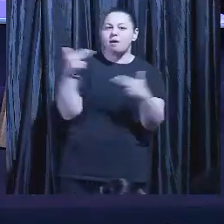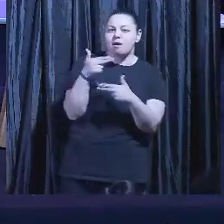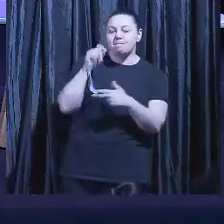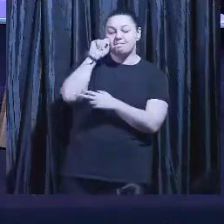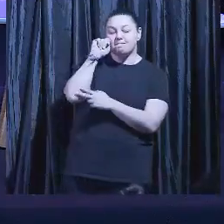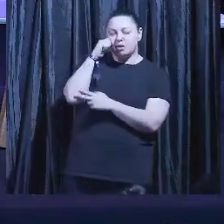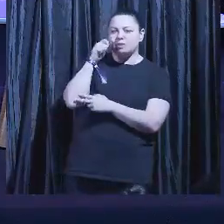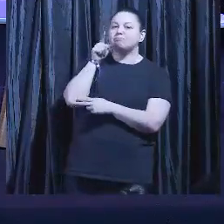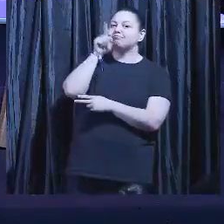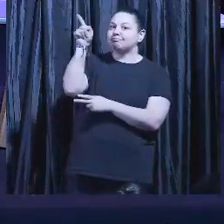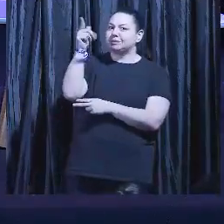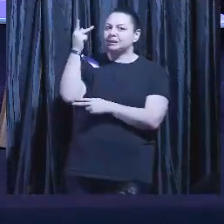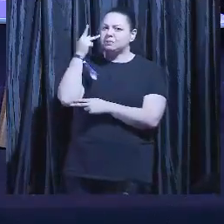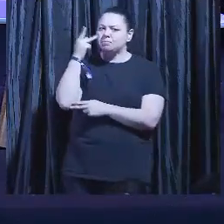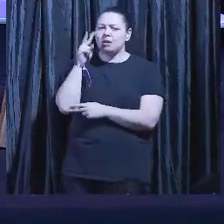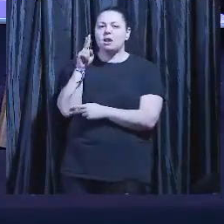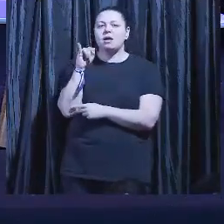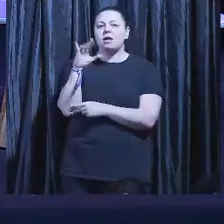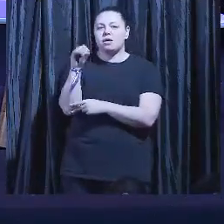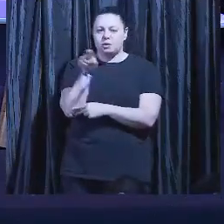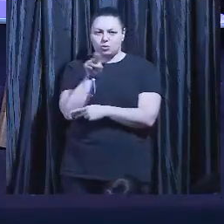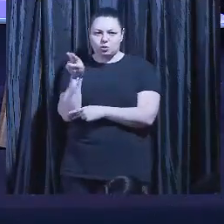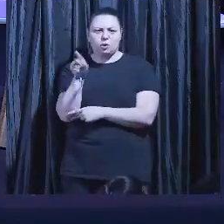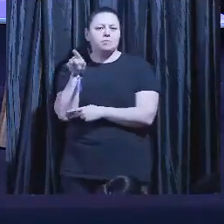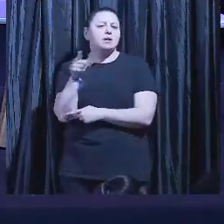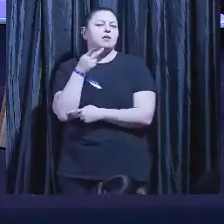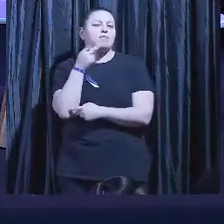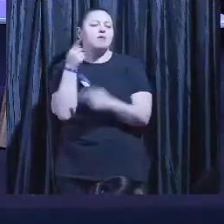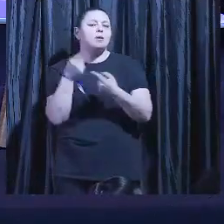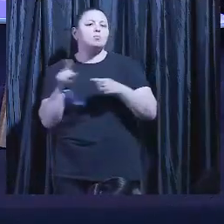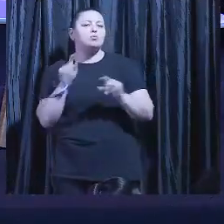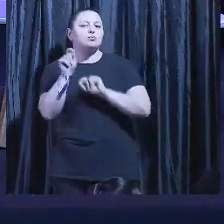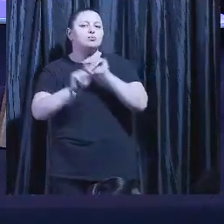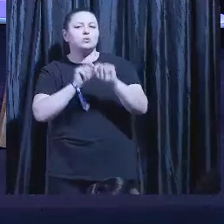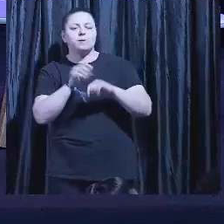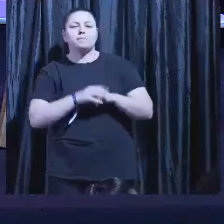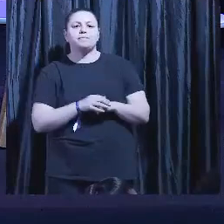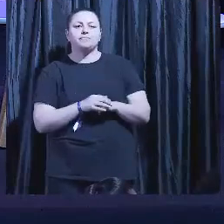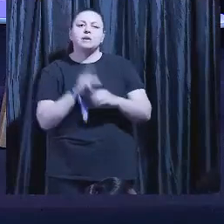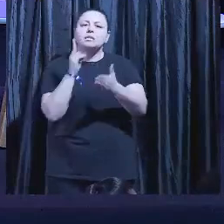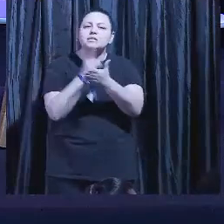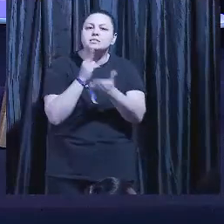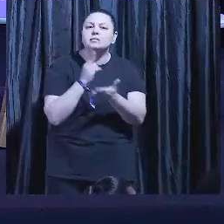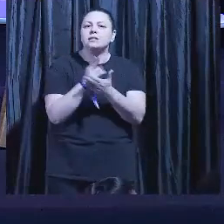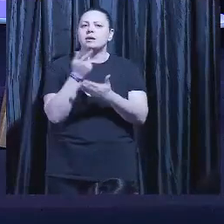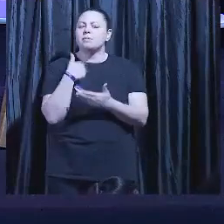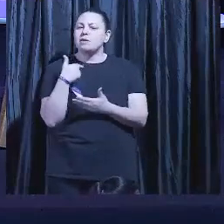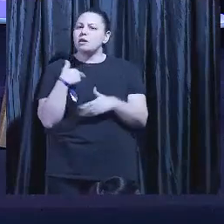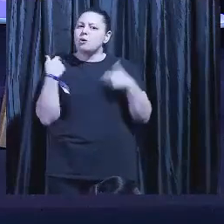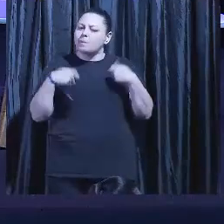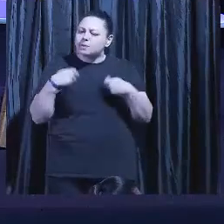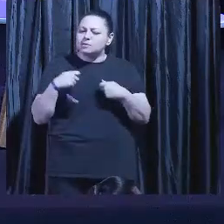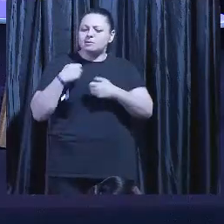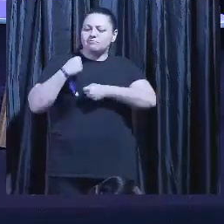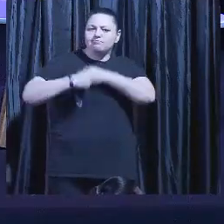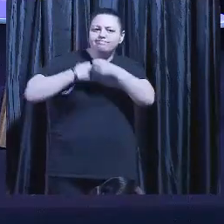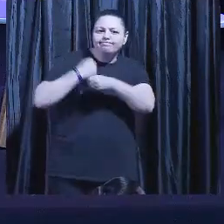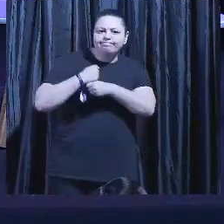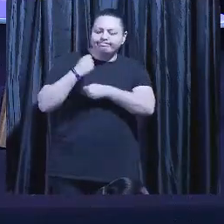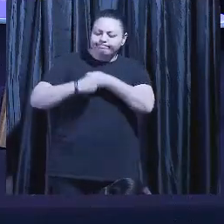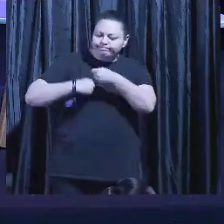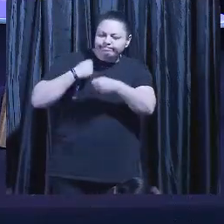Lazan. E o Rico tem um trecho que ele fala assim: todo ano eu preciso cavar léguas e léguas para